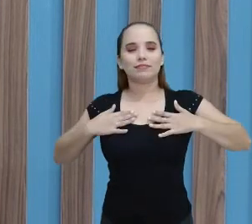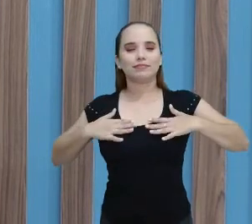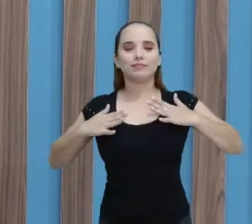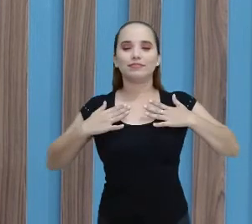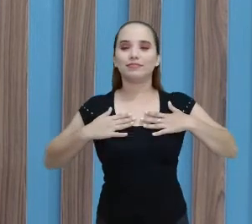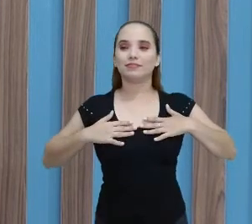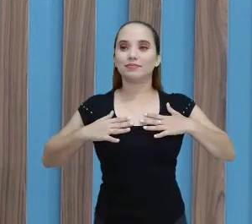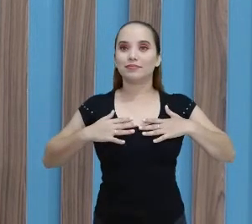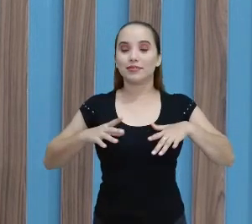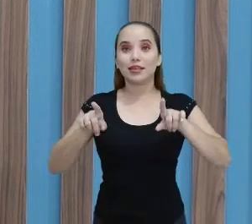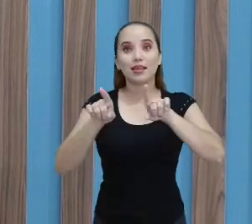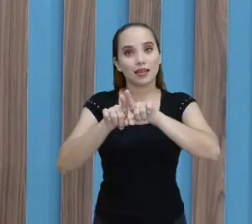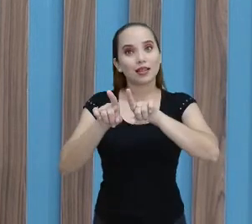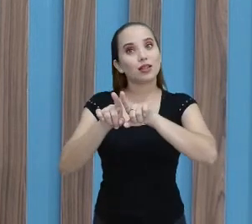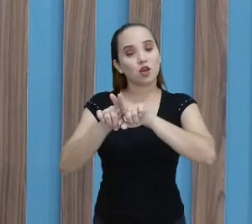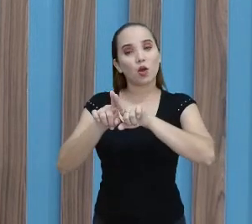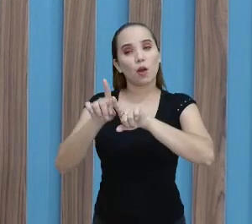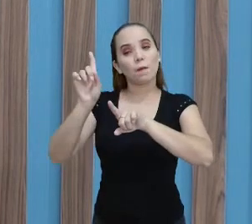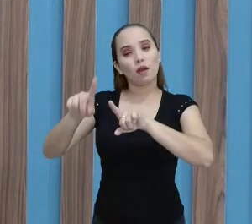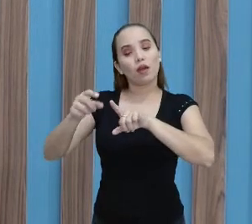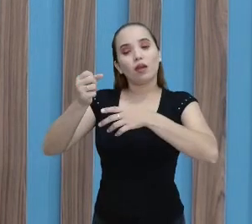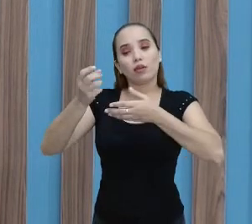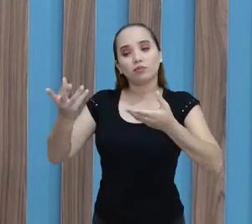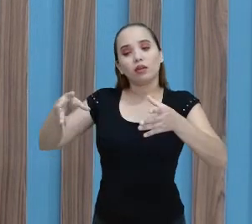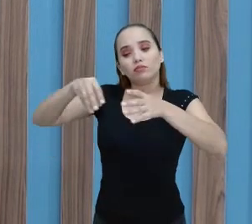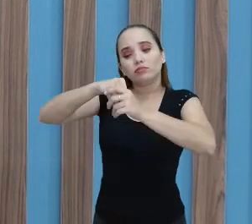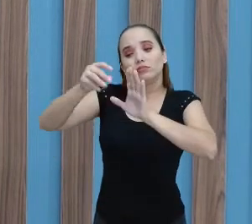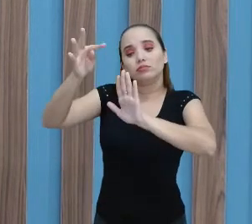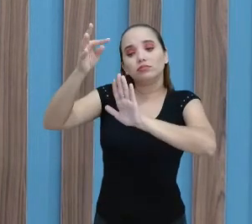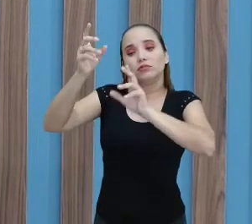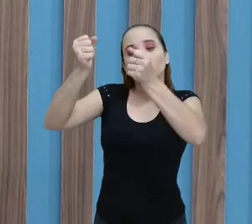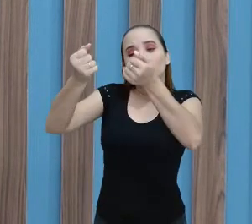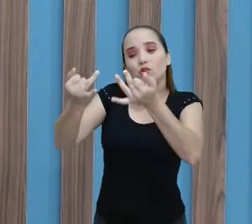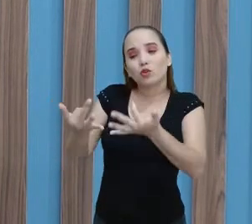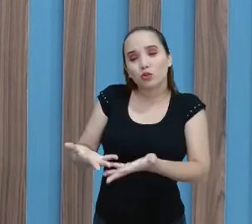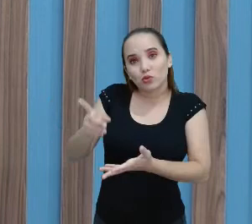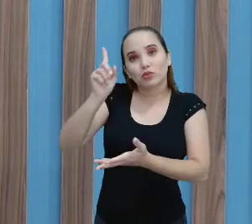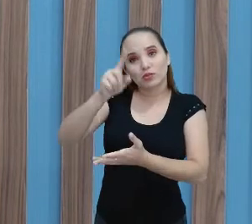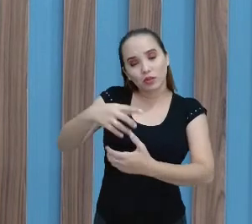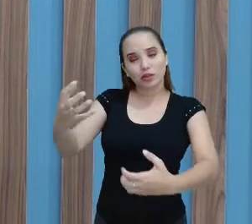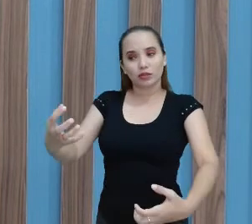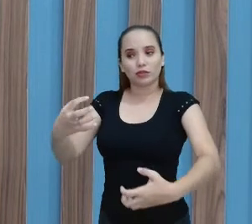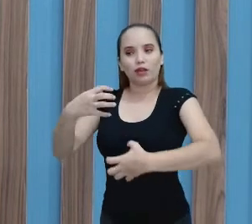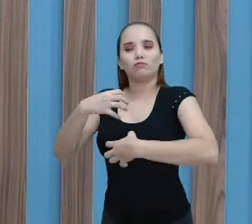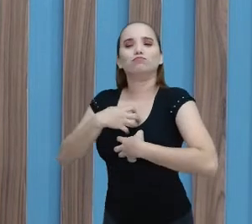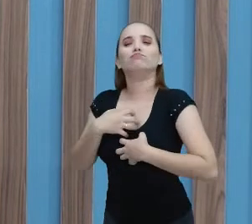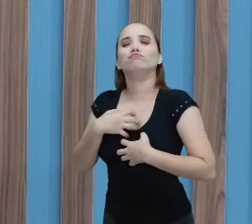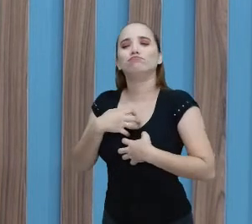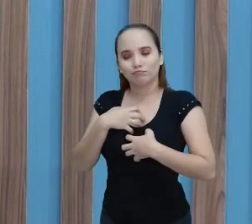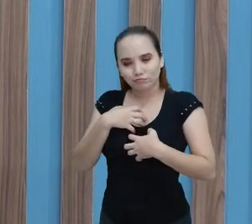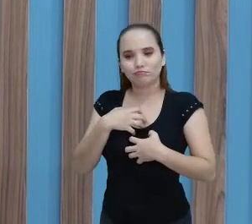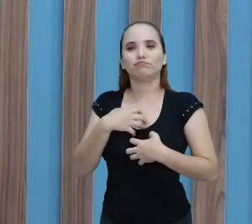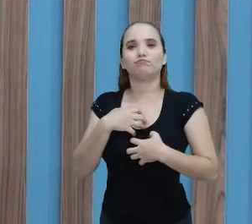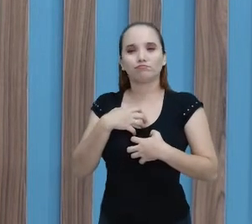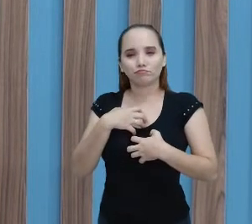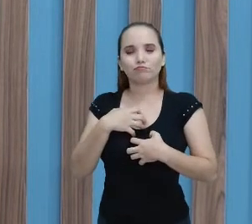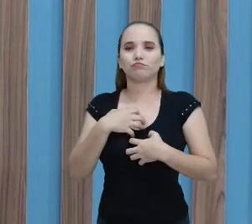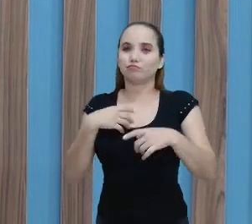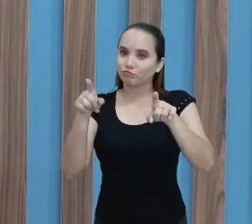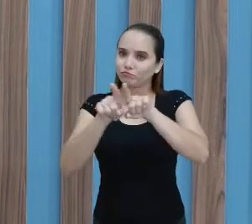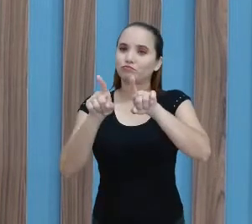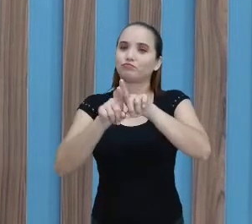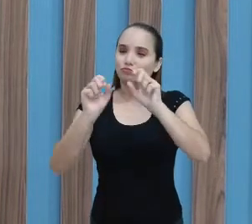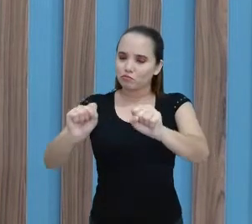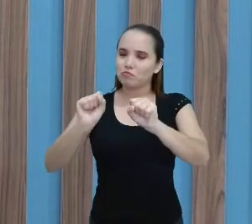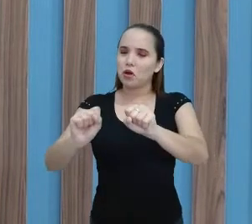vezes, também entra na descrição esse sentimento, né? Exatamente. Esse estado emocional também